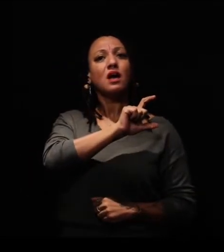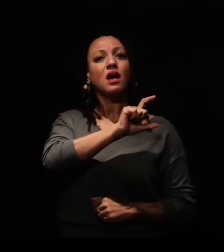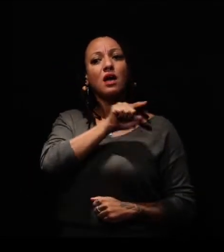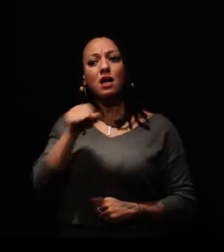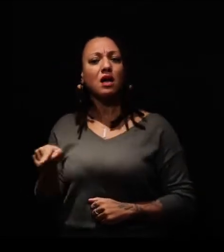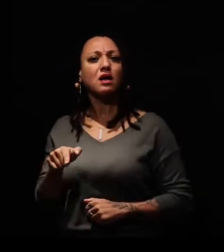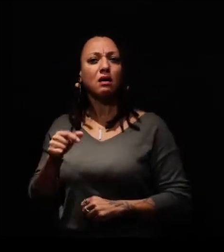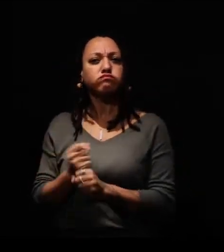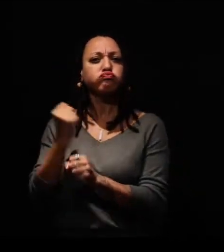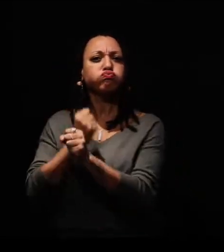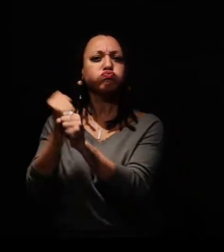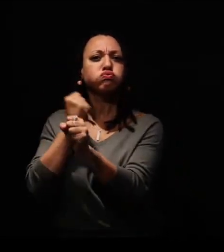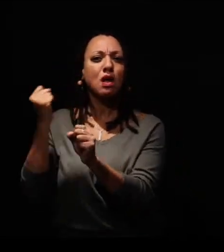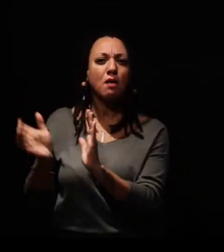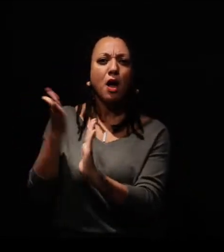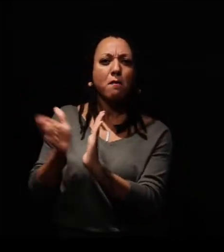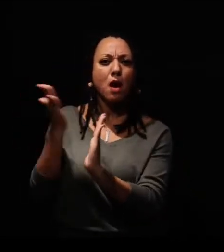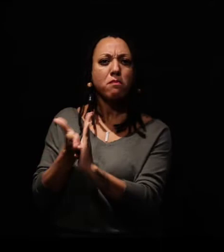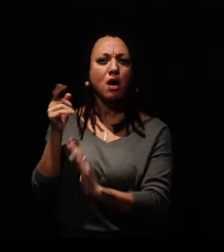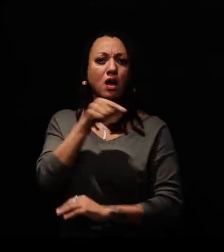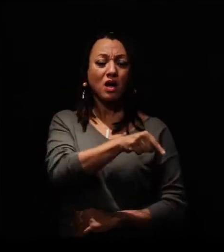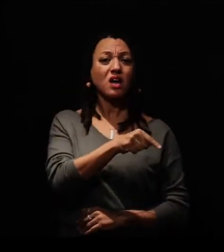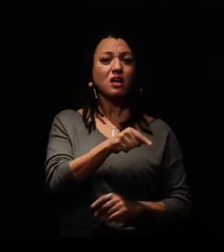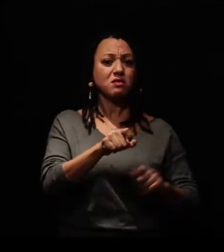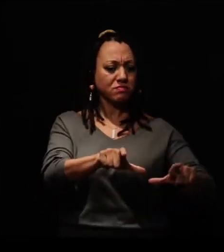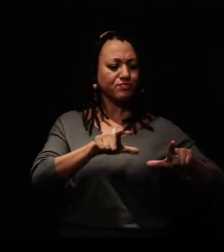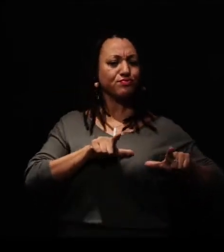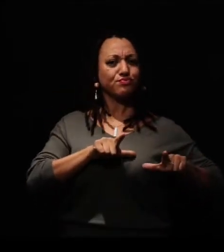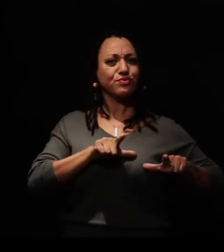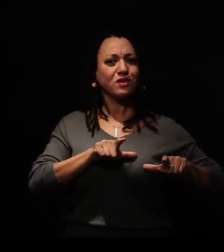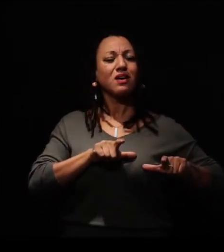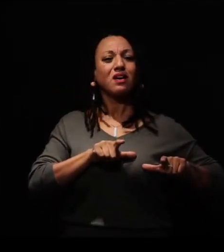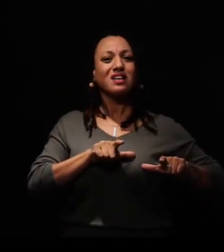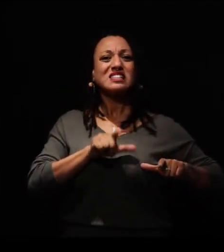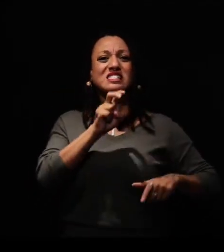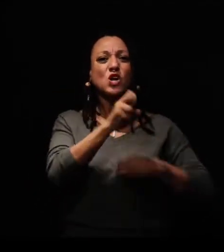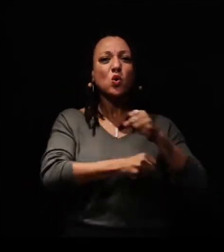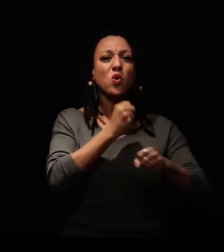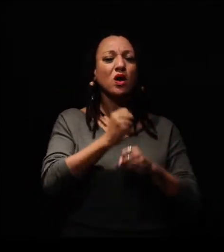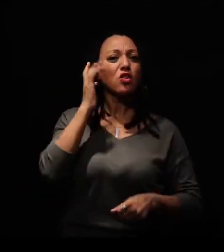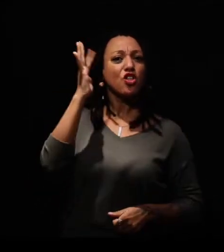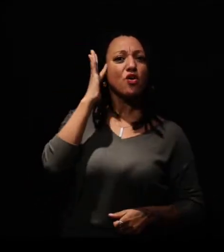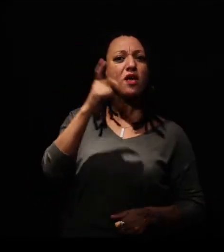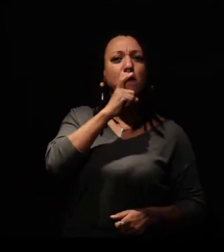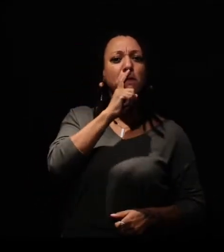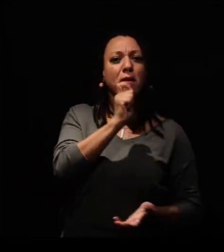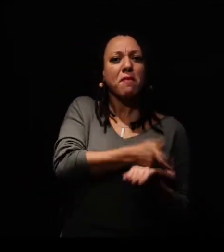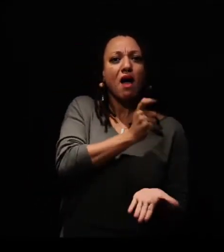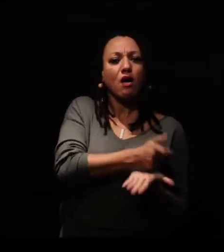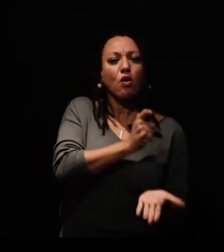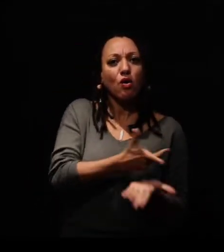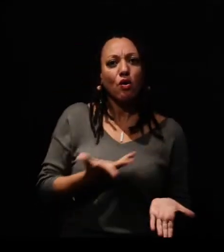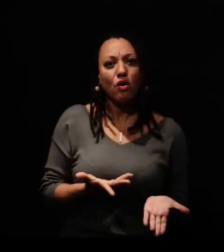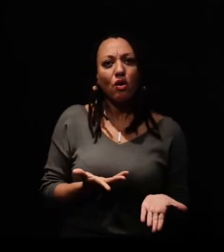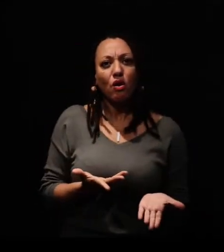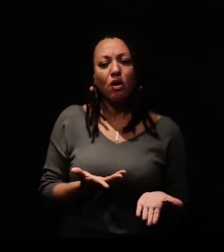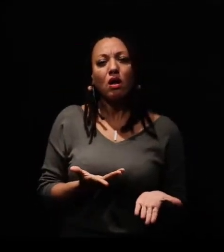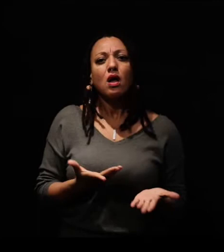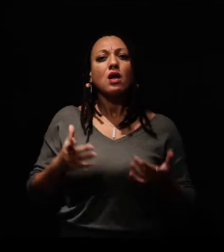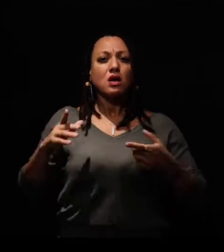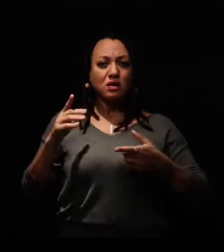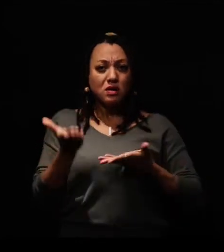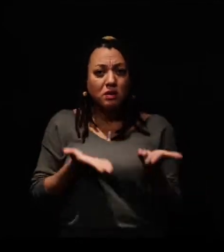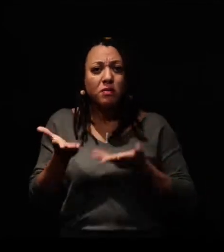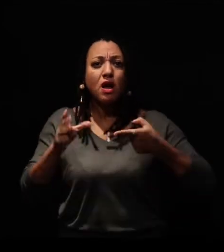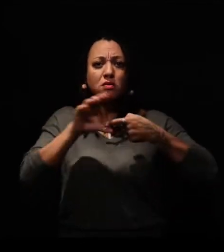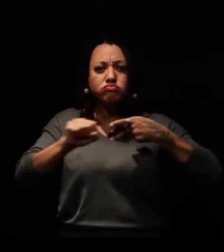quem ganha a medalha de honra mérito é um boy que cursou 5 anos de teoria, bancado pelos pais. Sem novidade, massa que vai, concreto que vem, encarregado que